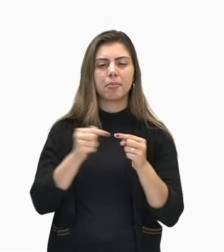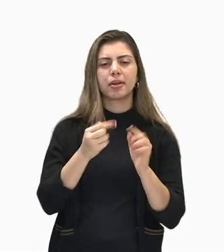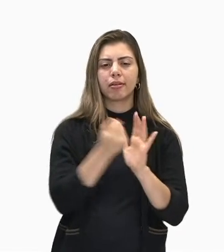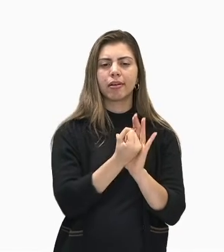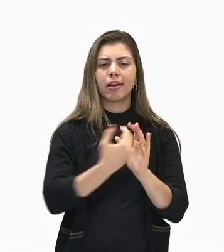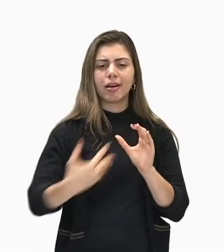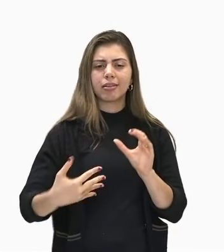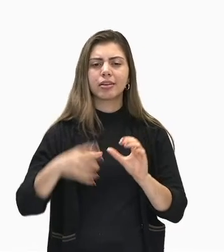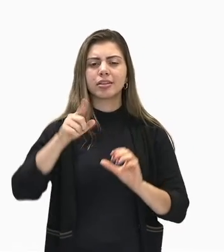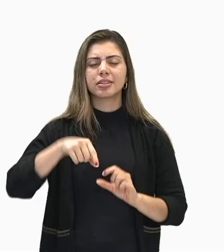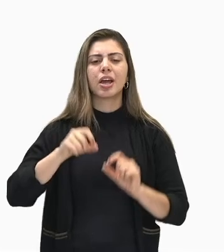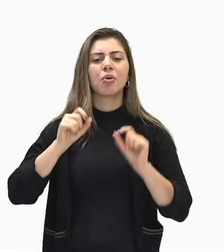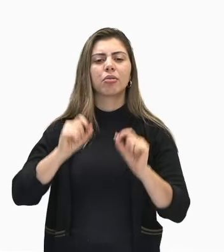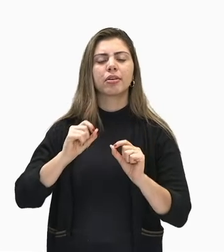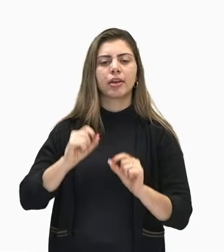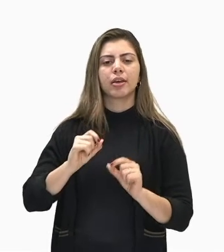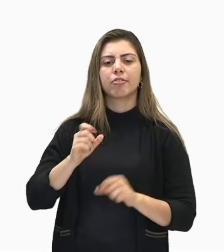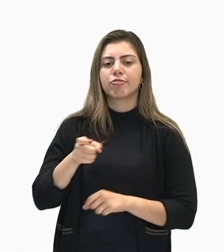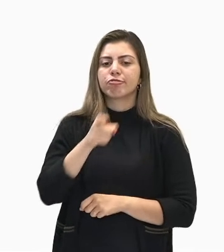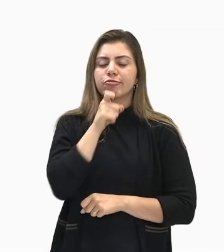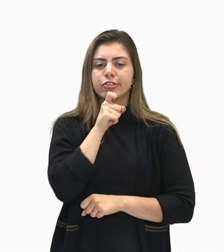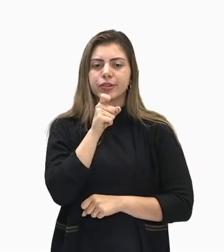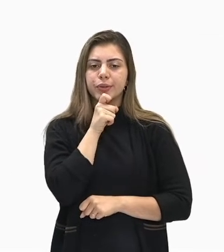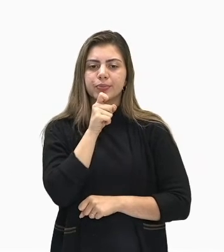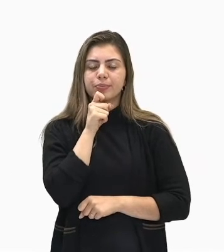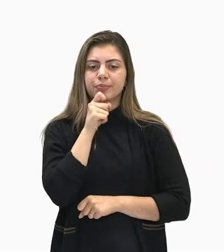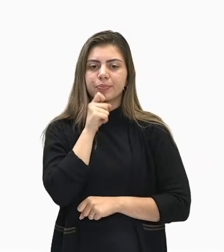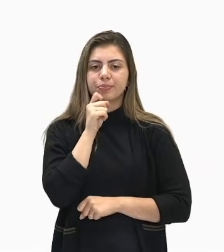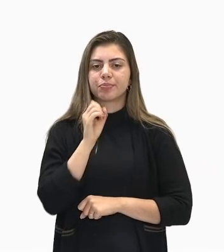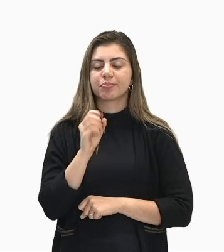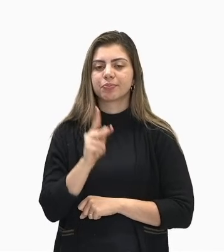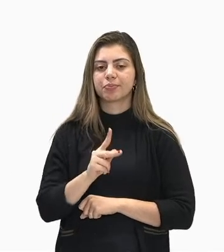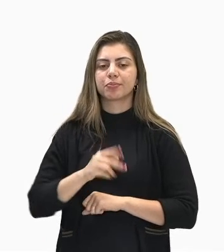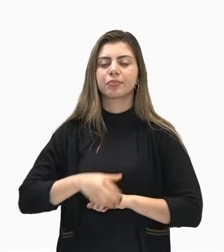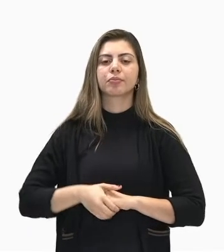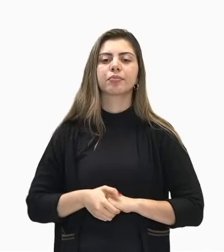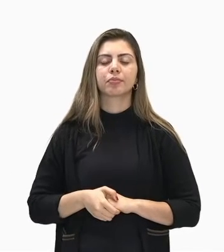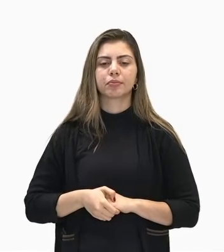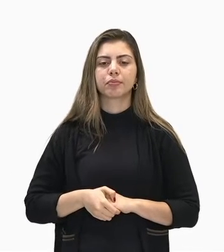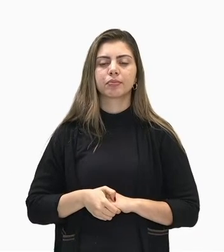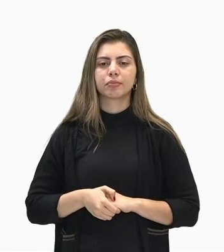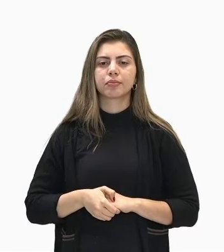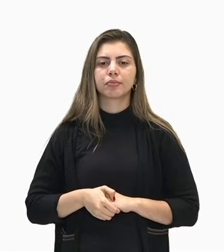a sensação de frio, tá? Então,